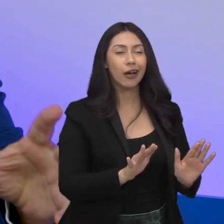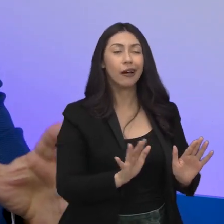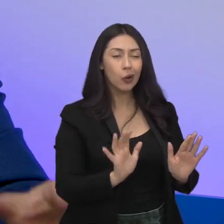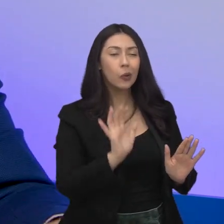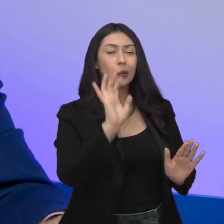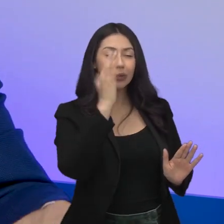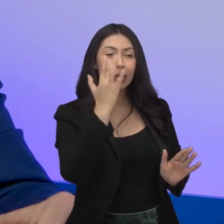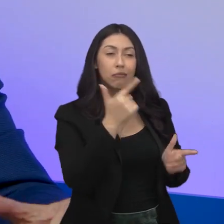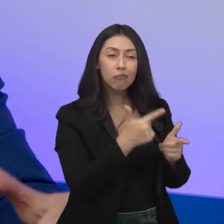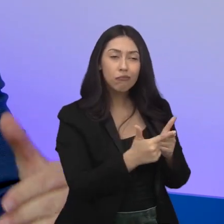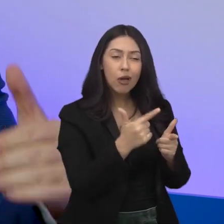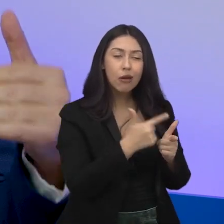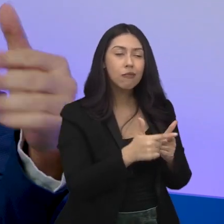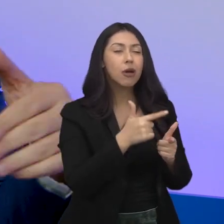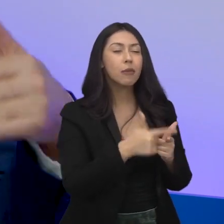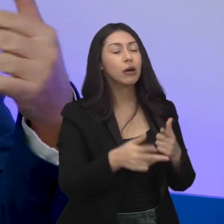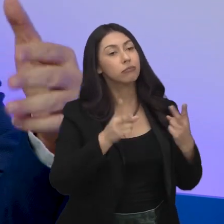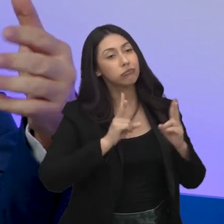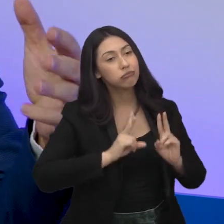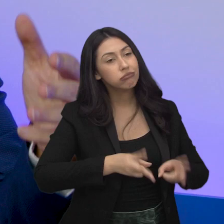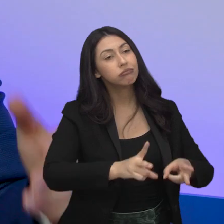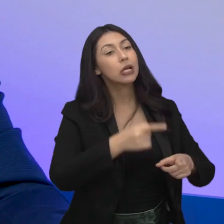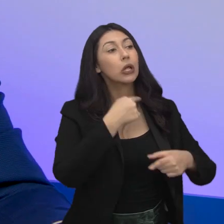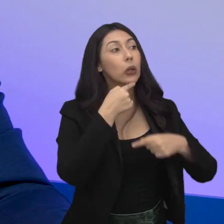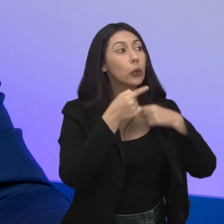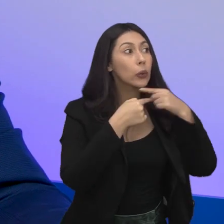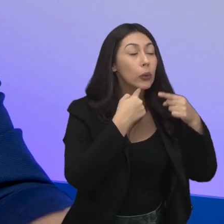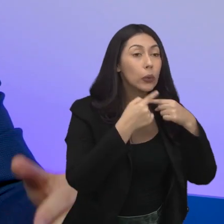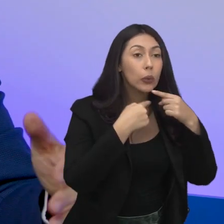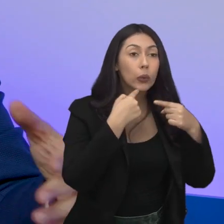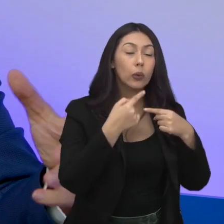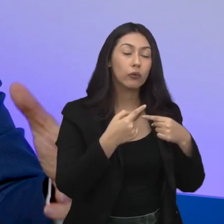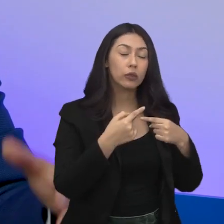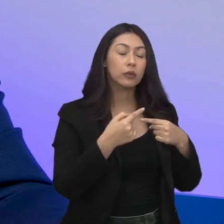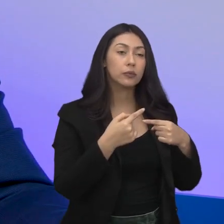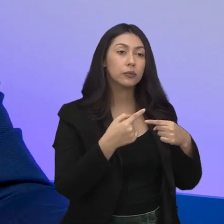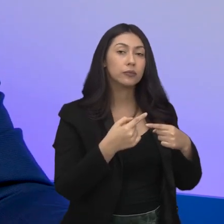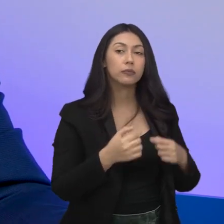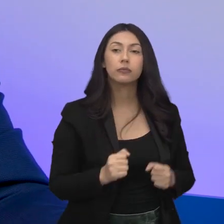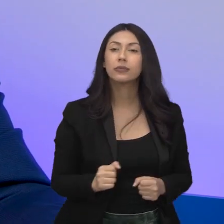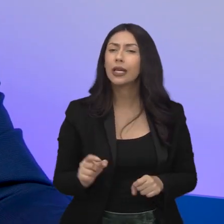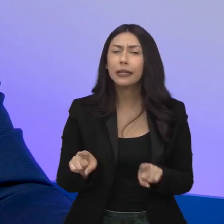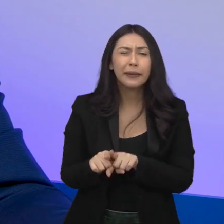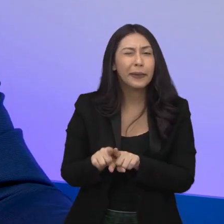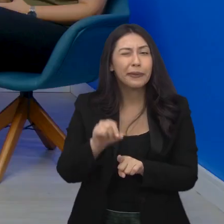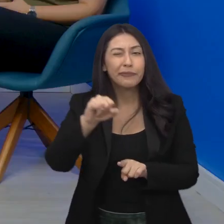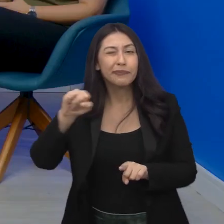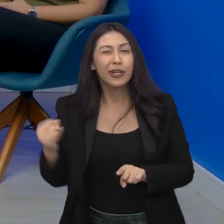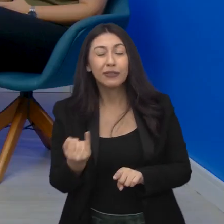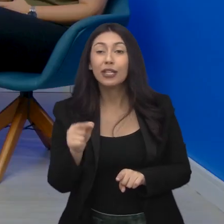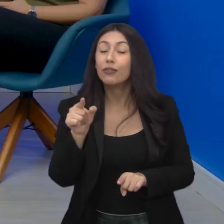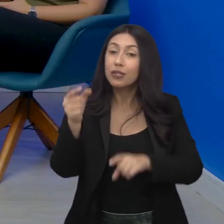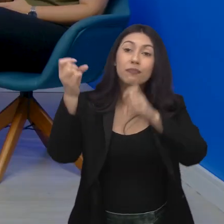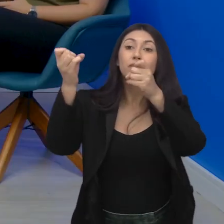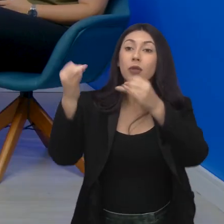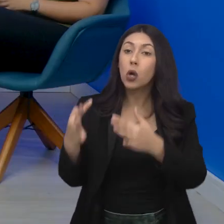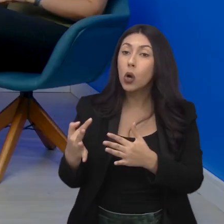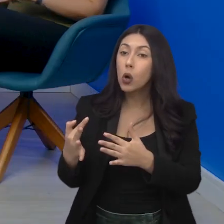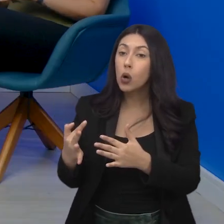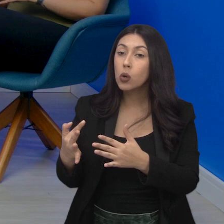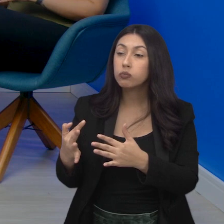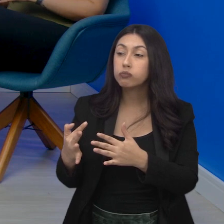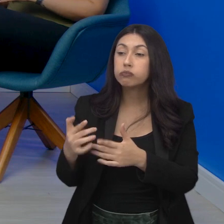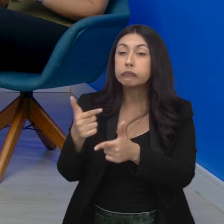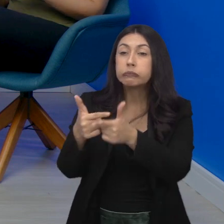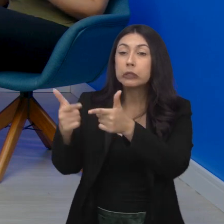tem esse conflito. É uma dúvida sempre recorrente no mundo condominial, quem vive em condomínio. E aproveitando, Rachid, que você falou, né,